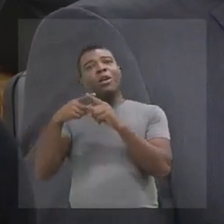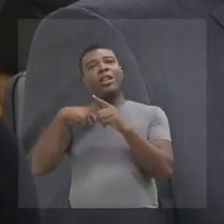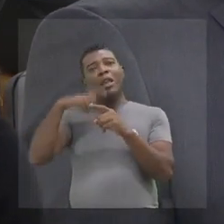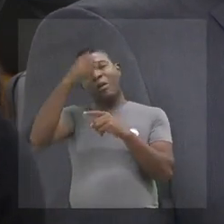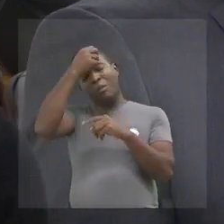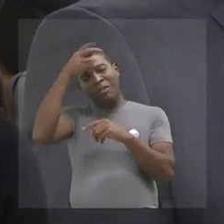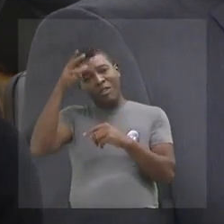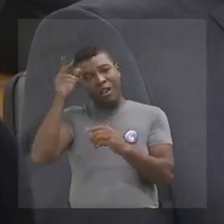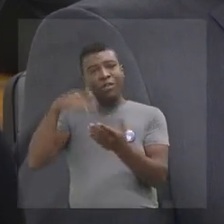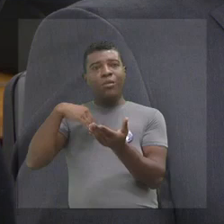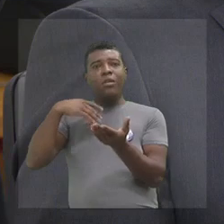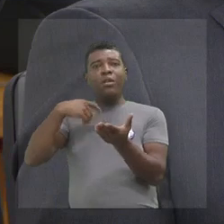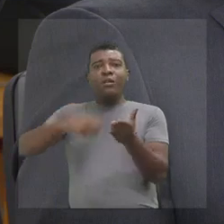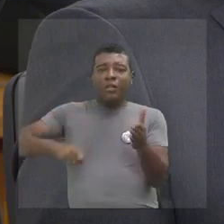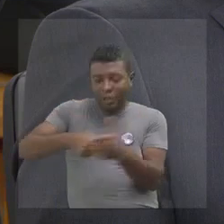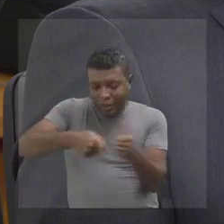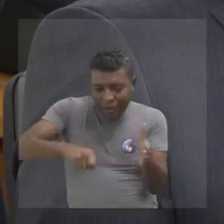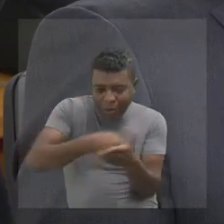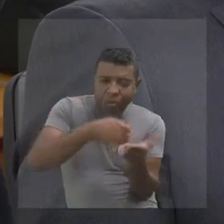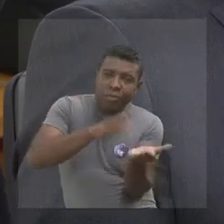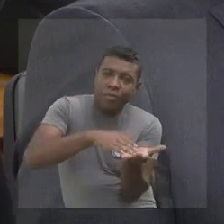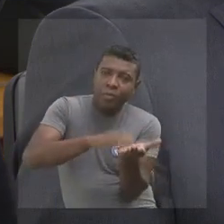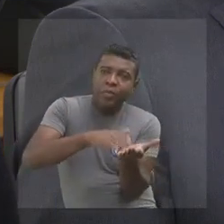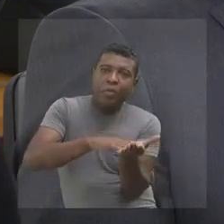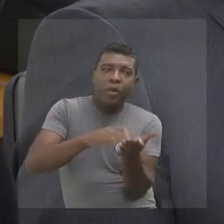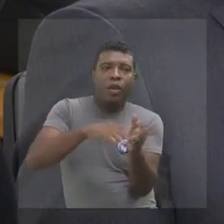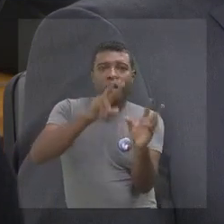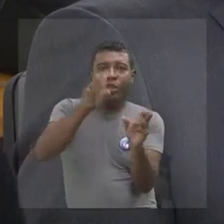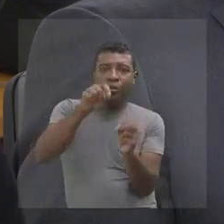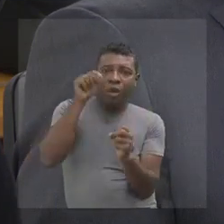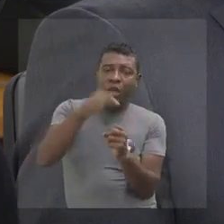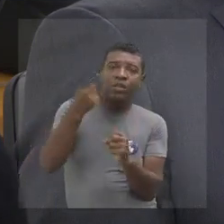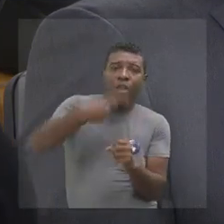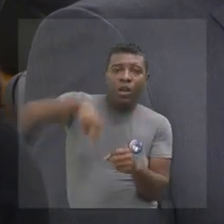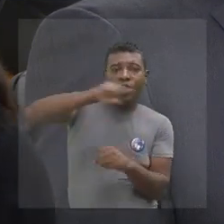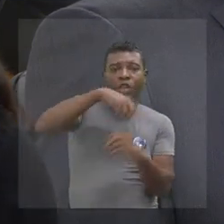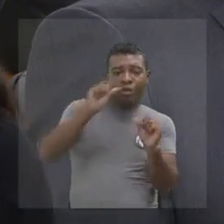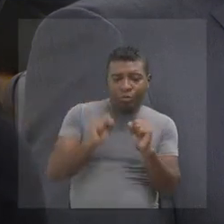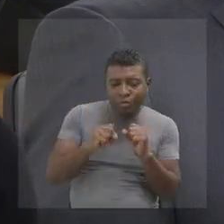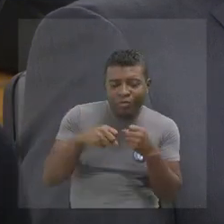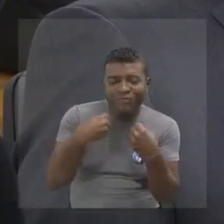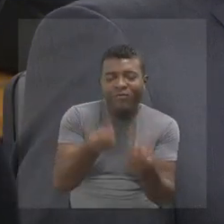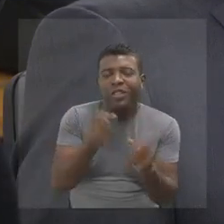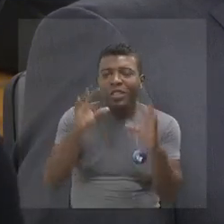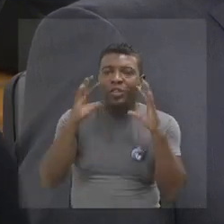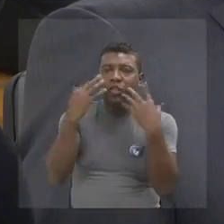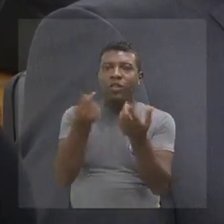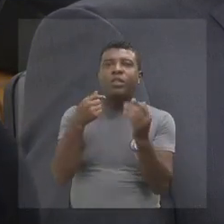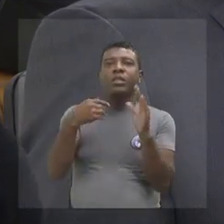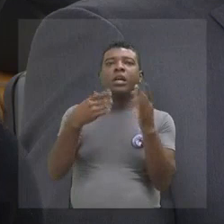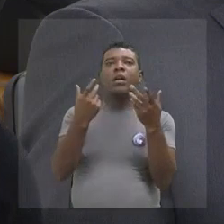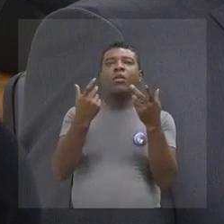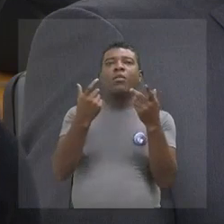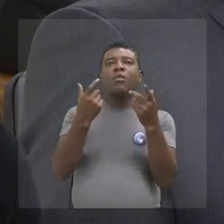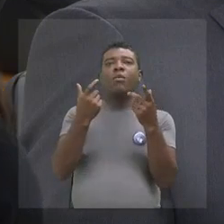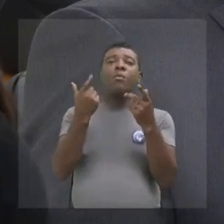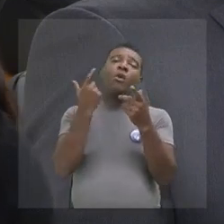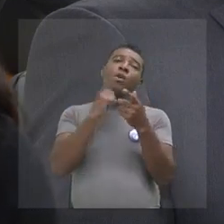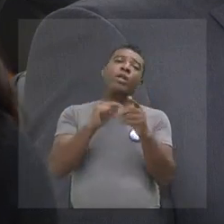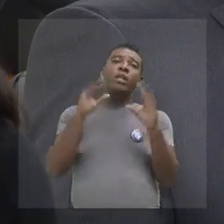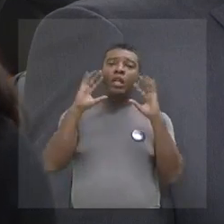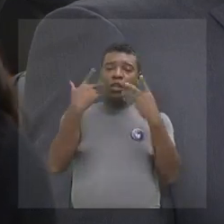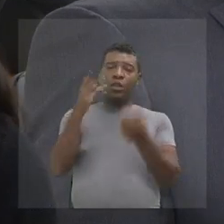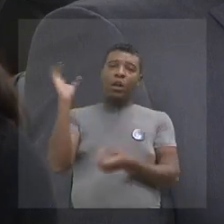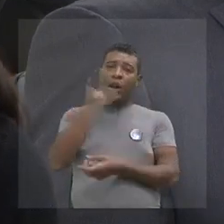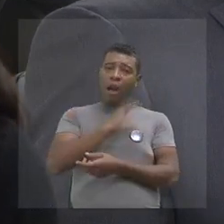com cobranças em relação a isso então a gente busca aí essa solução é em escala para que a gente possa ter uma solução rápida também tá